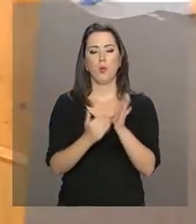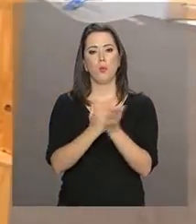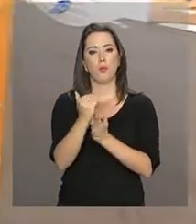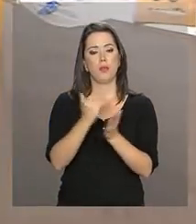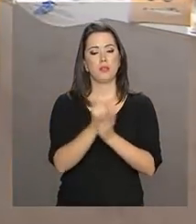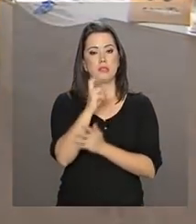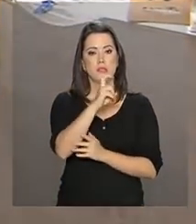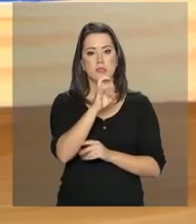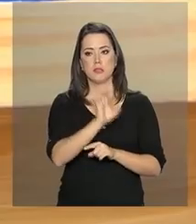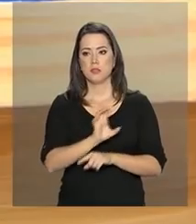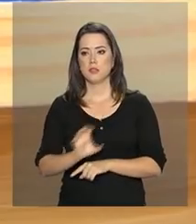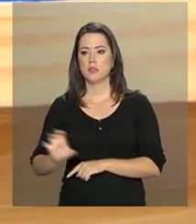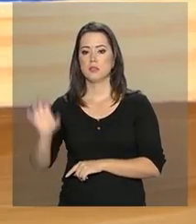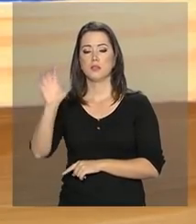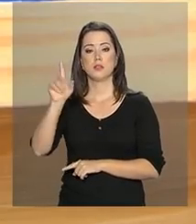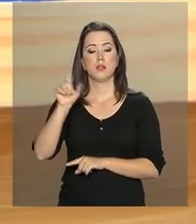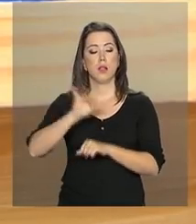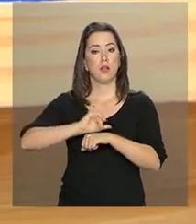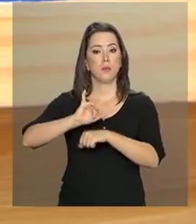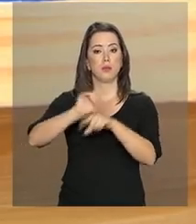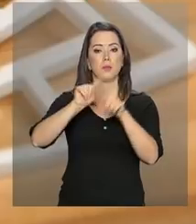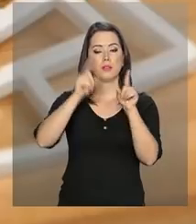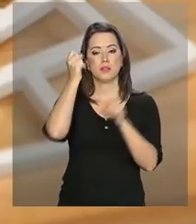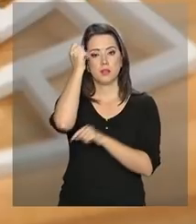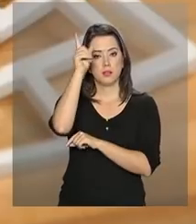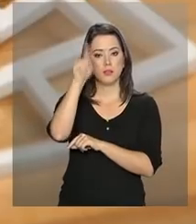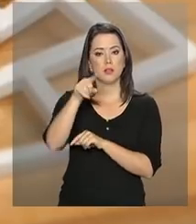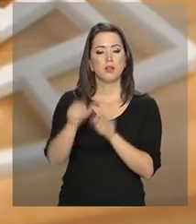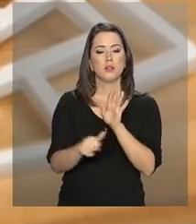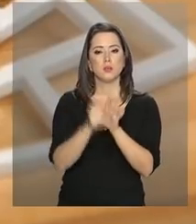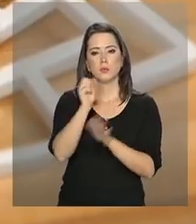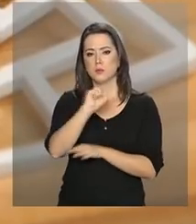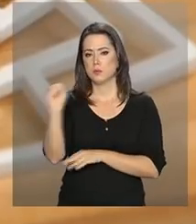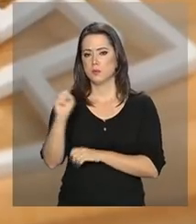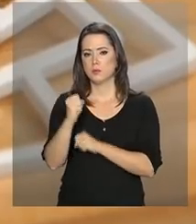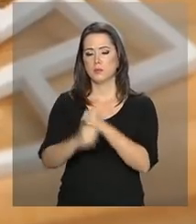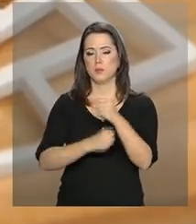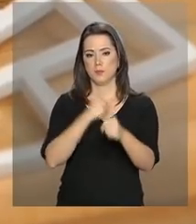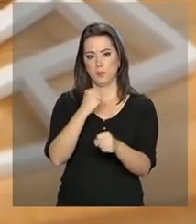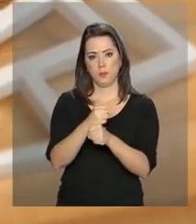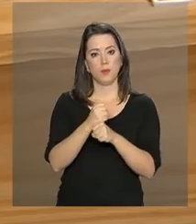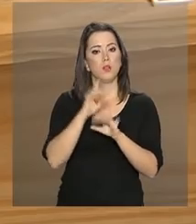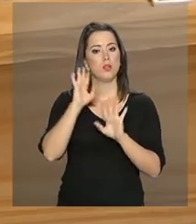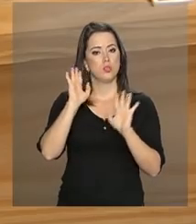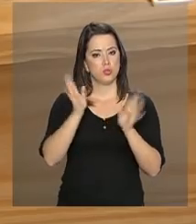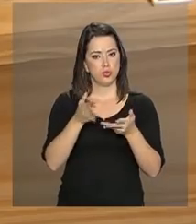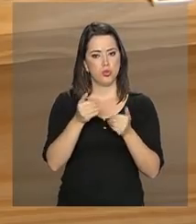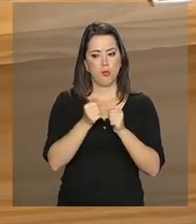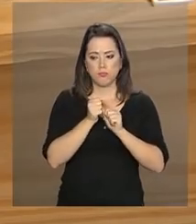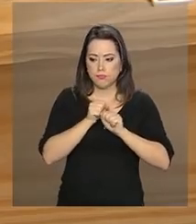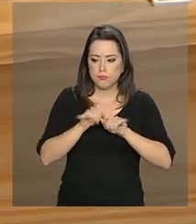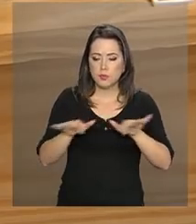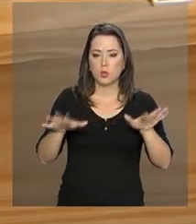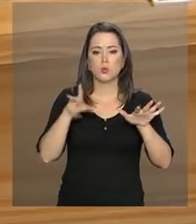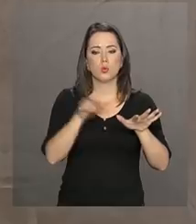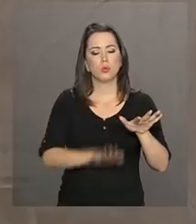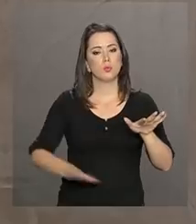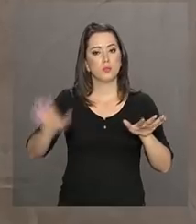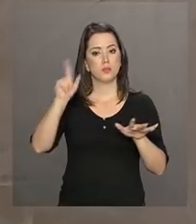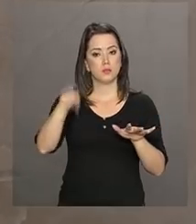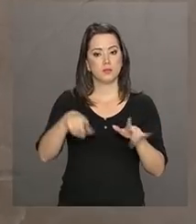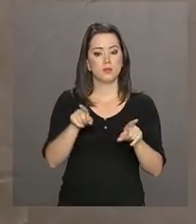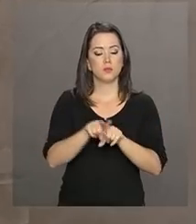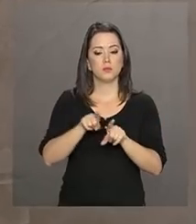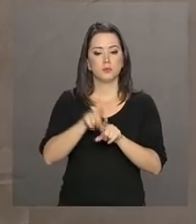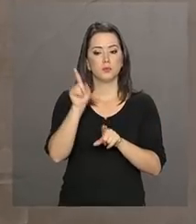em 5 capitais. Mas a ideia é ainda no primeiro semestre de 2019 expandir para todo o país. E